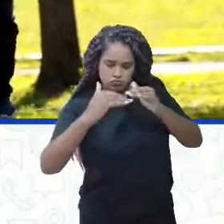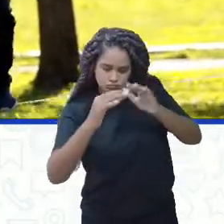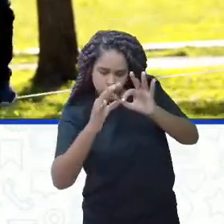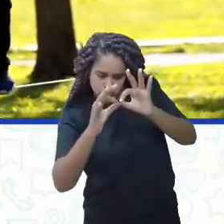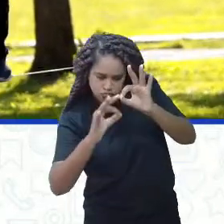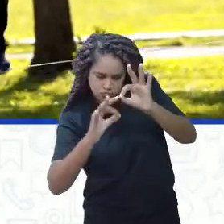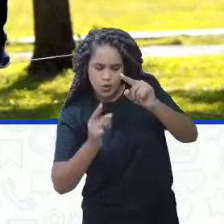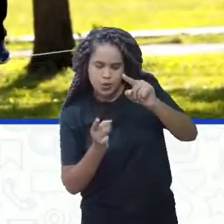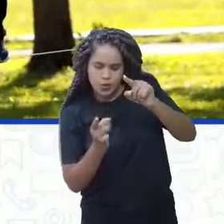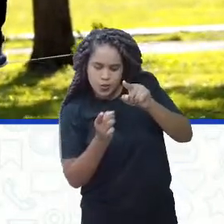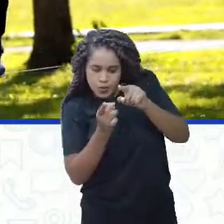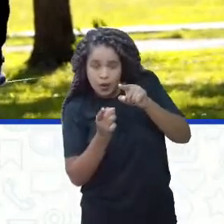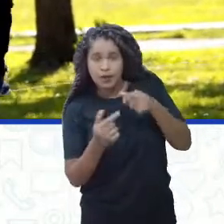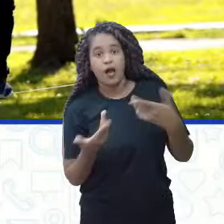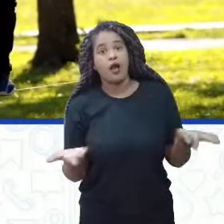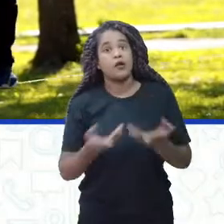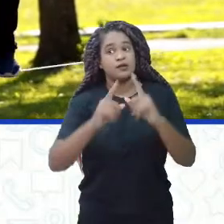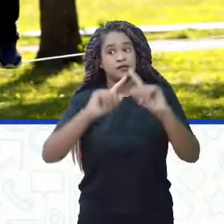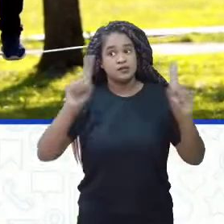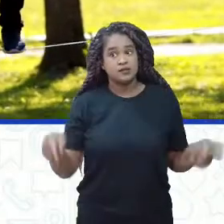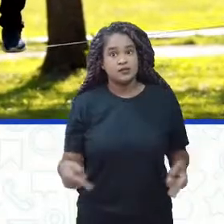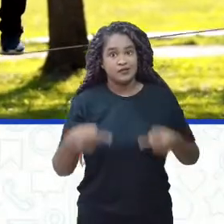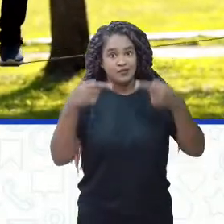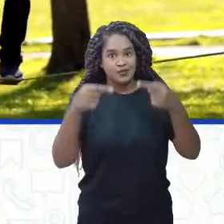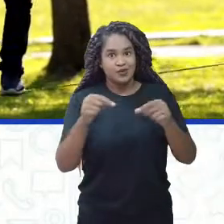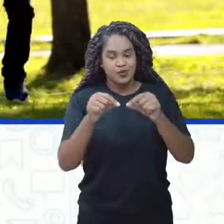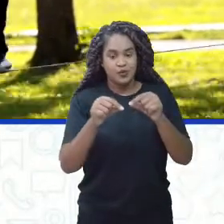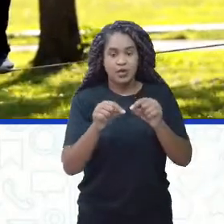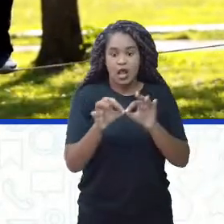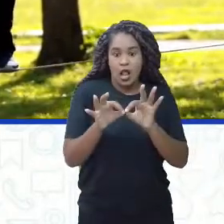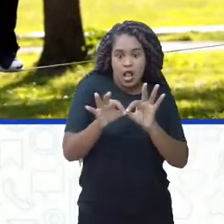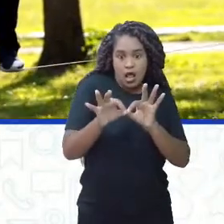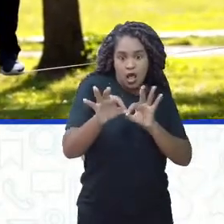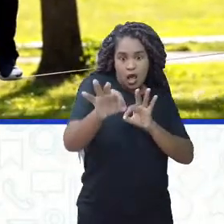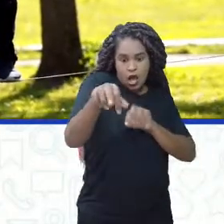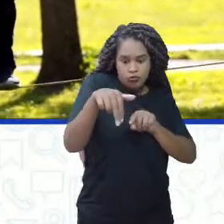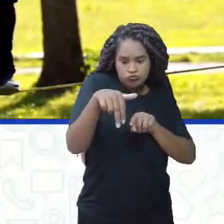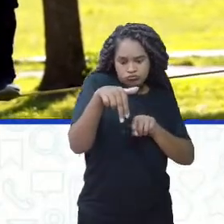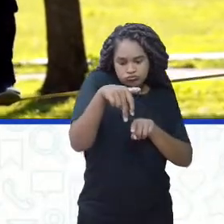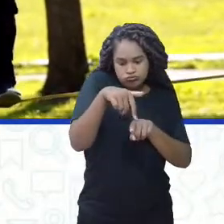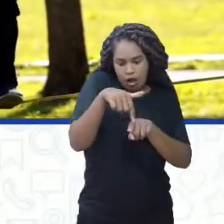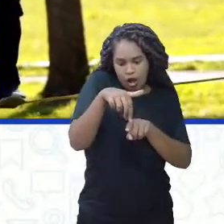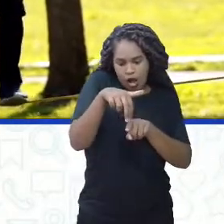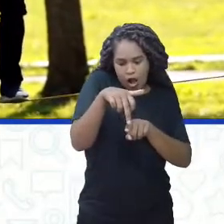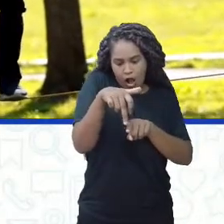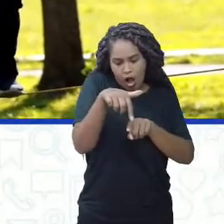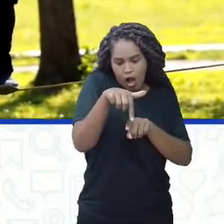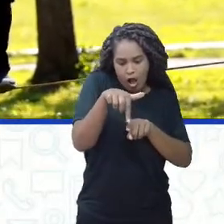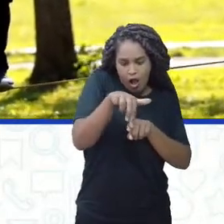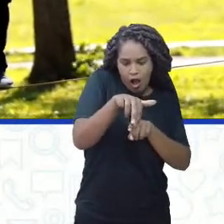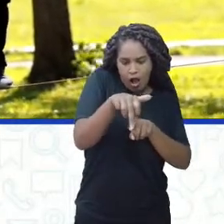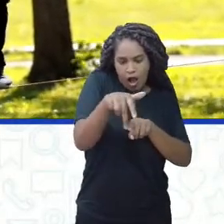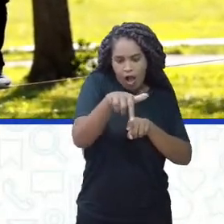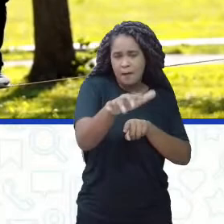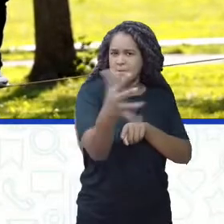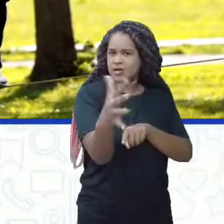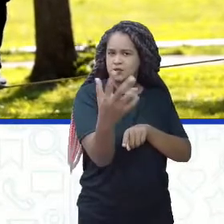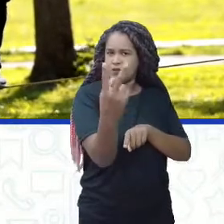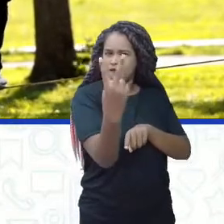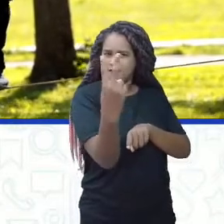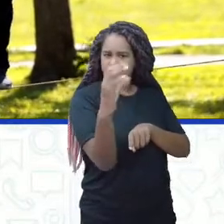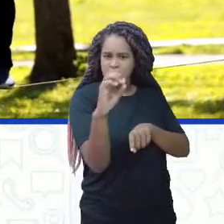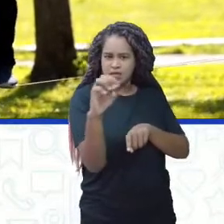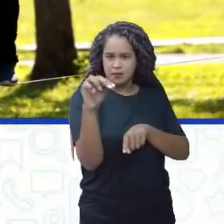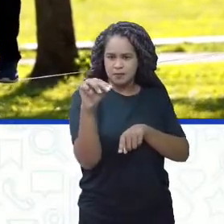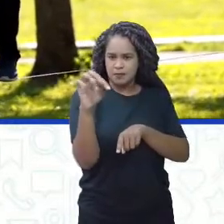O desafio dessa vez é percorrer distâncias maiores, né, de mais ou menos 20 metros, aí,